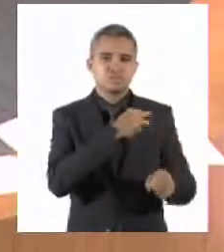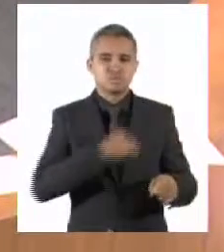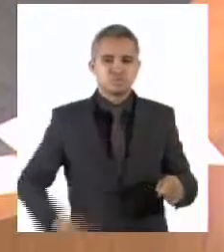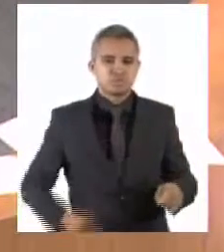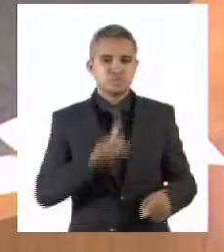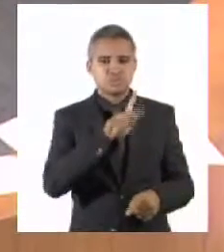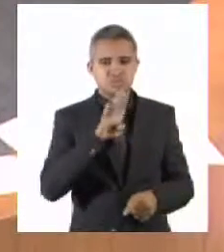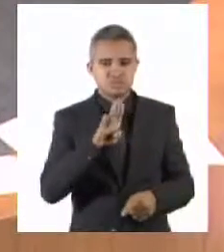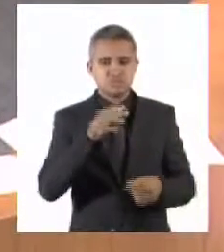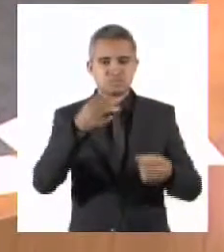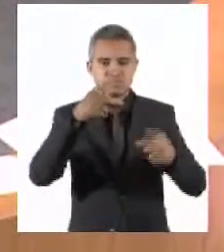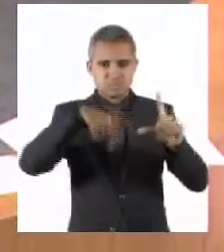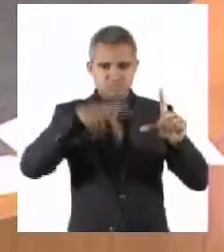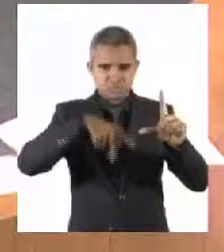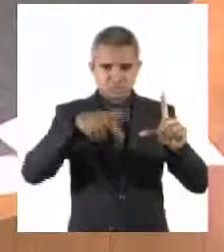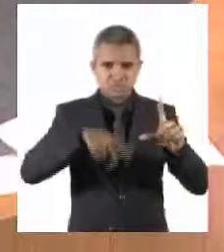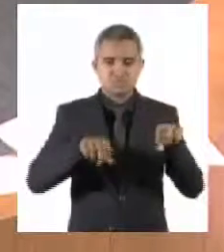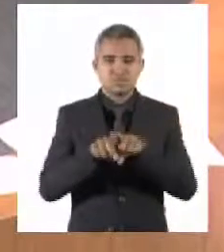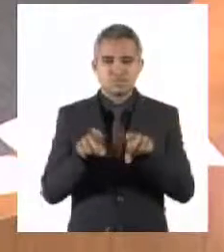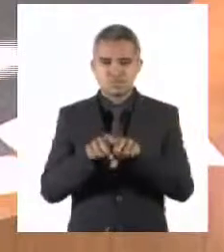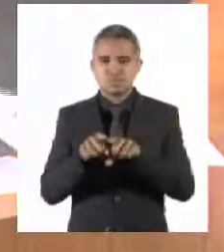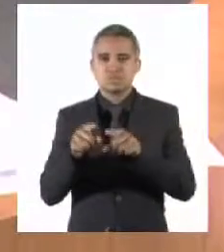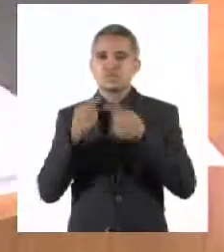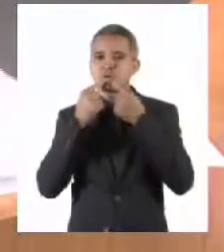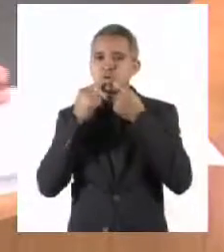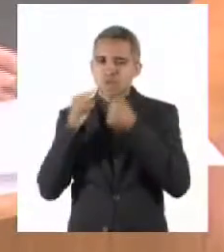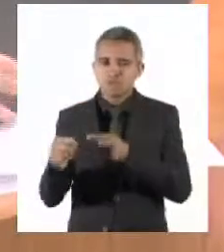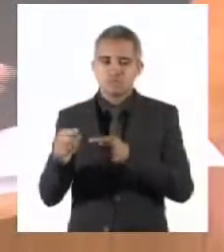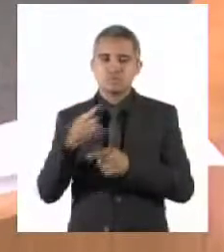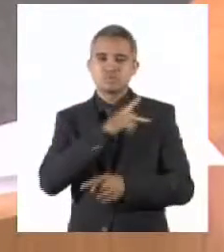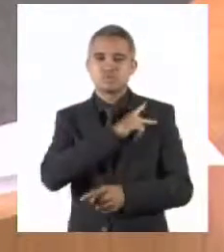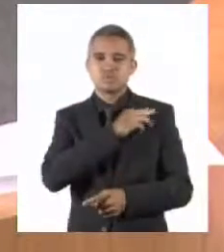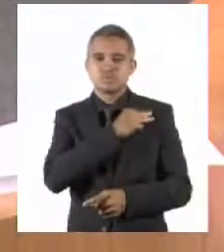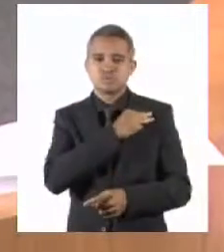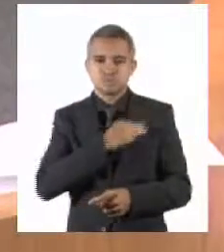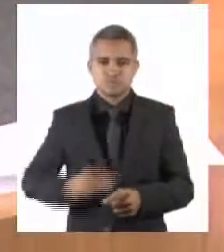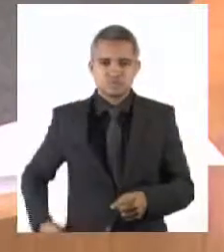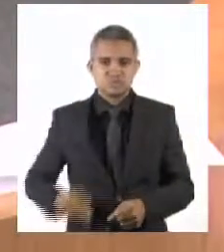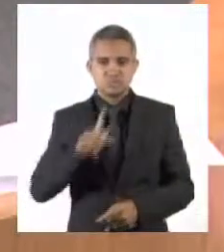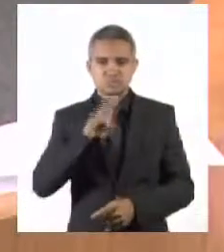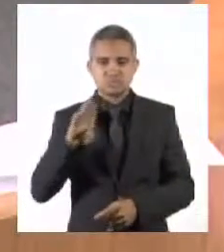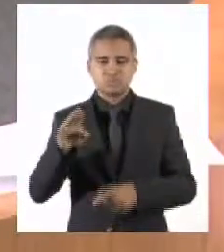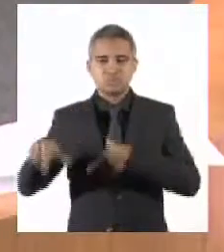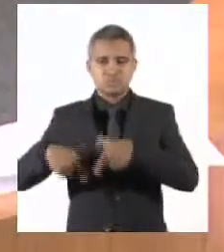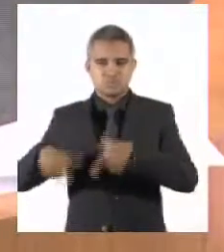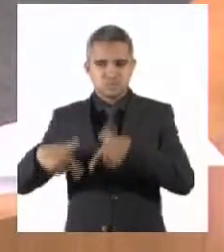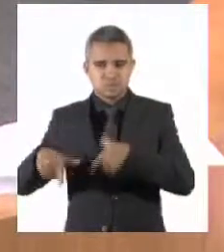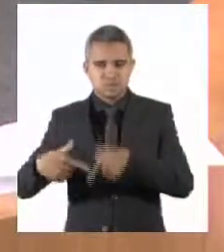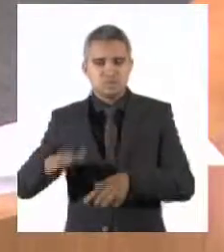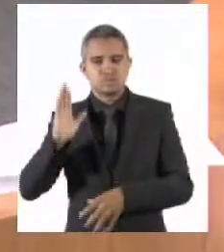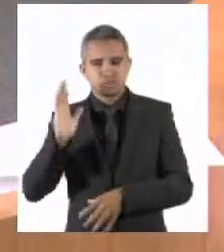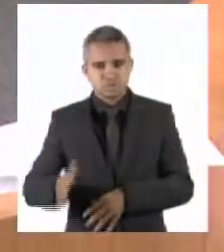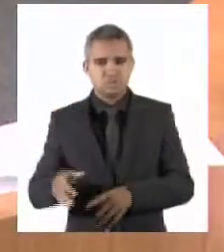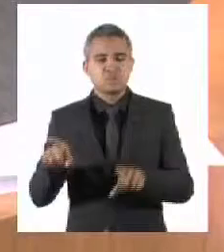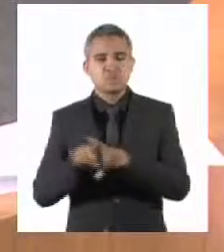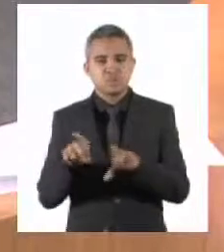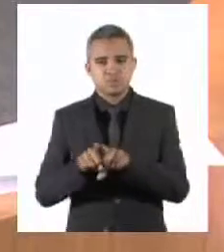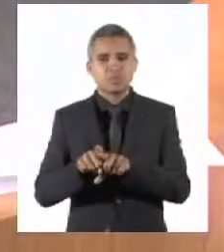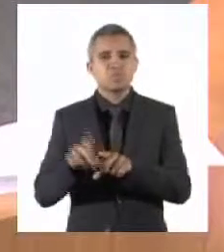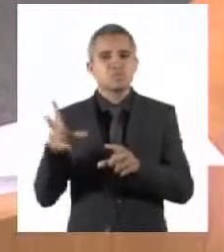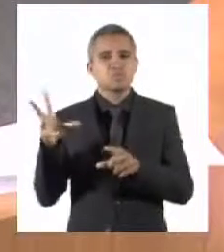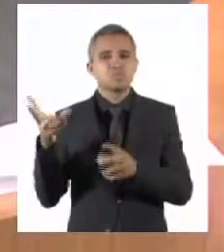do Trabalho, contra o funcionamento irregular da empresa. Várias emissoras de TV também já foram